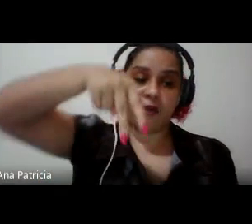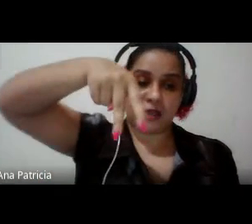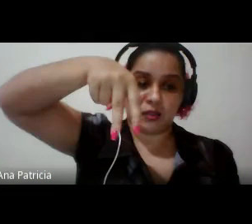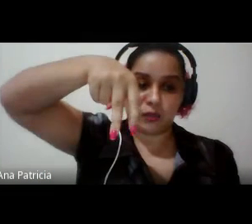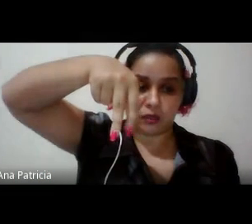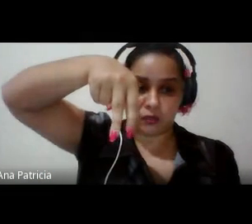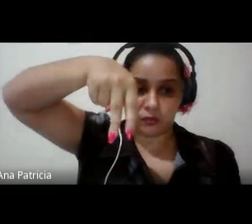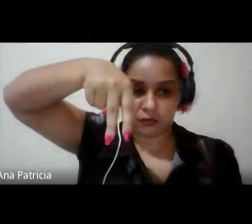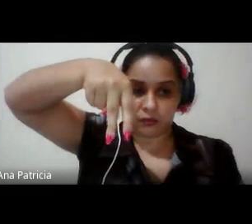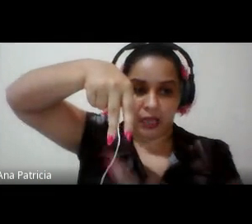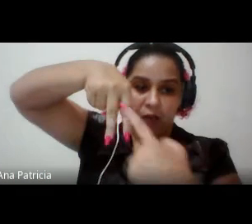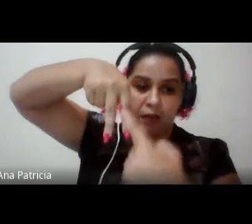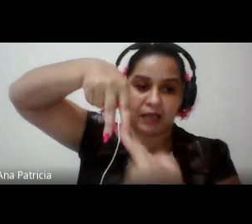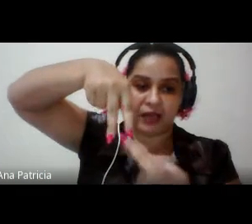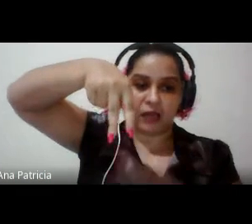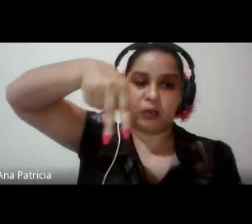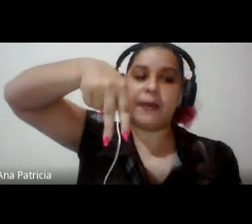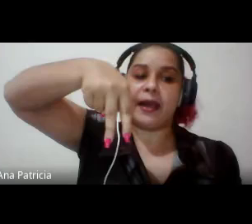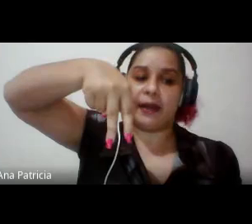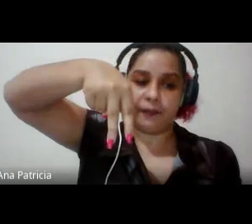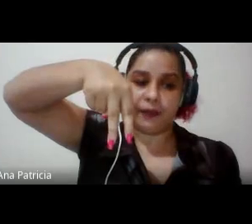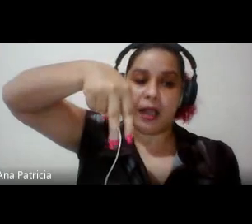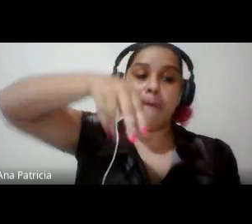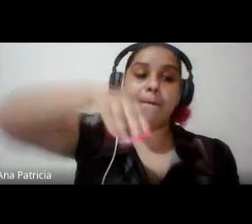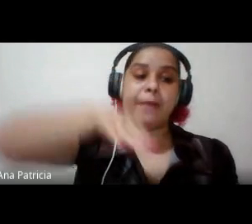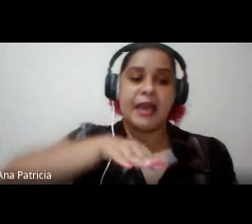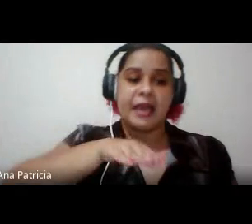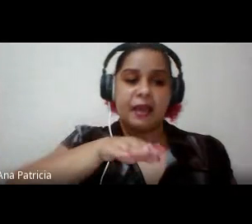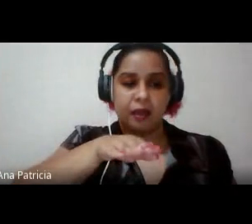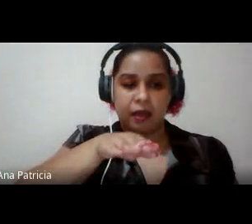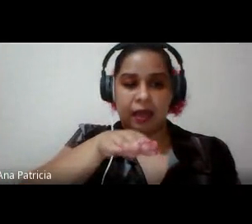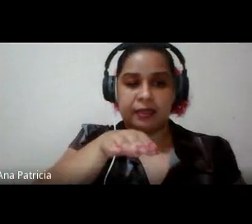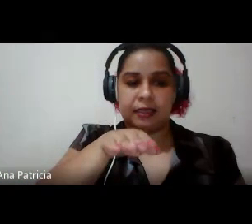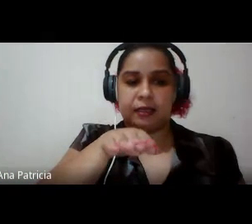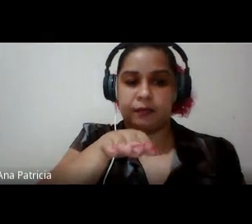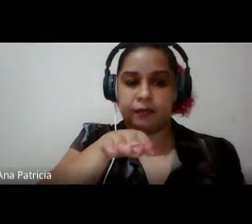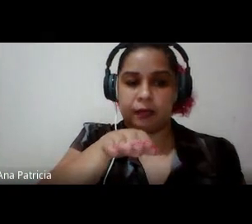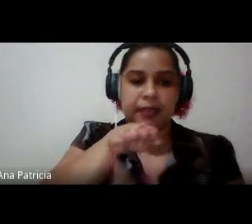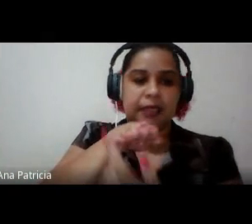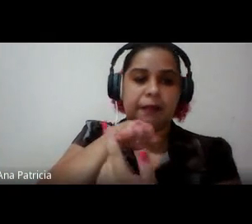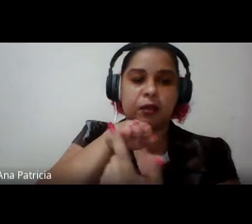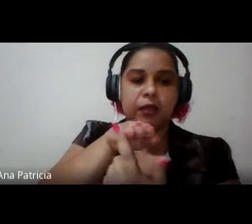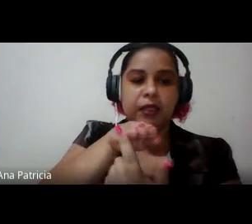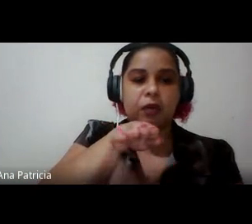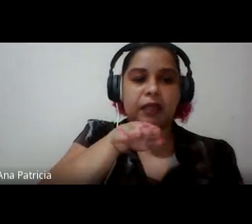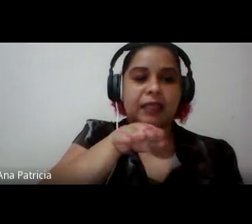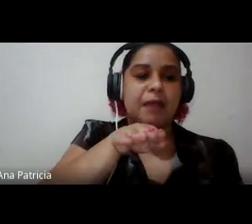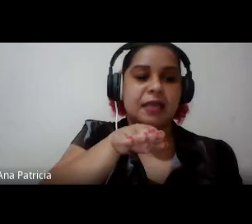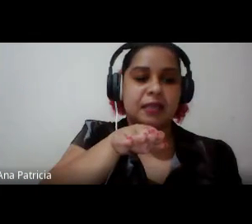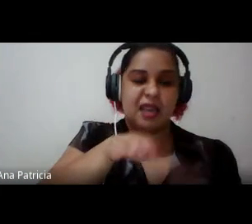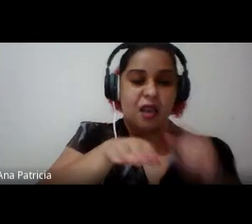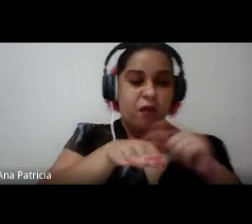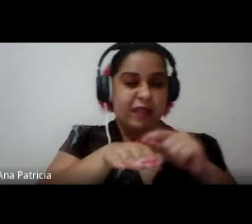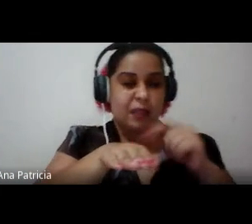eu faço isso. Aqui é um classificador de perna. Pé é assim. Para dizer que bateu o dedinho no cantinho da